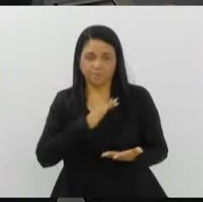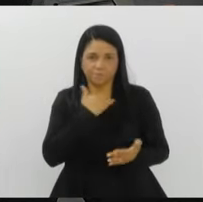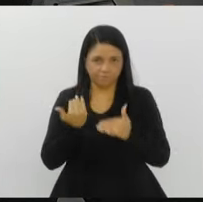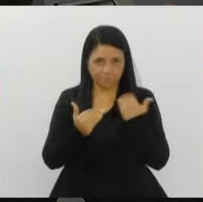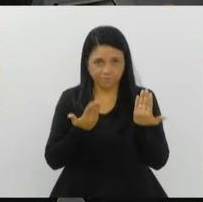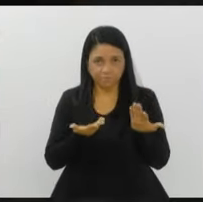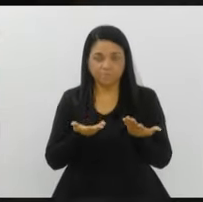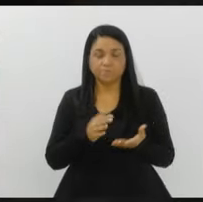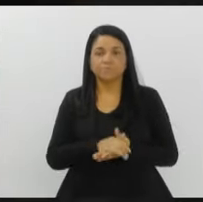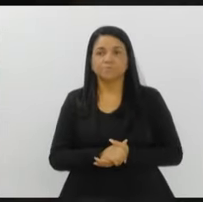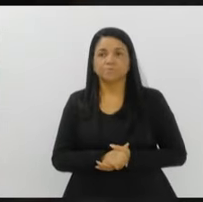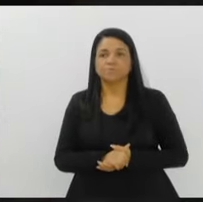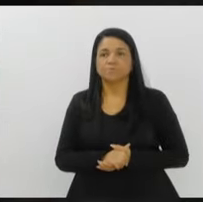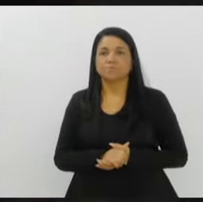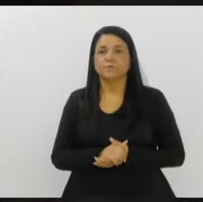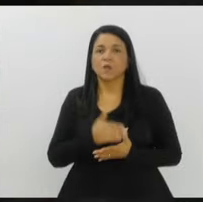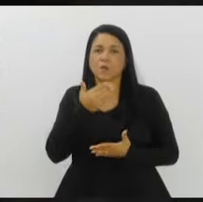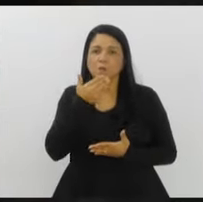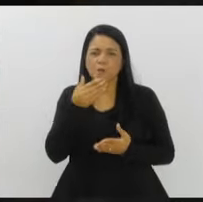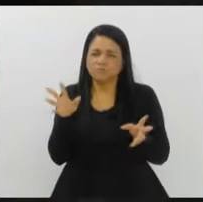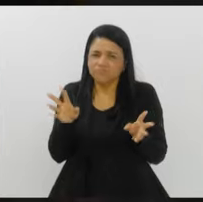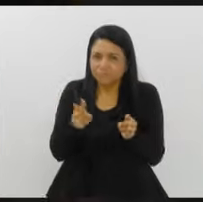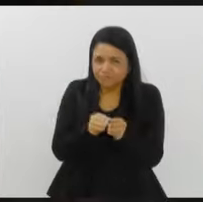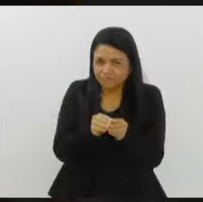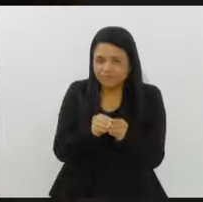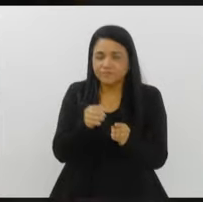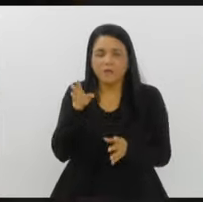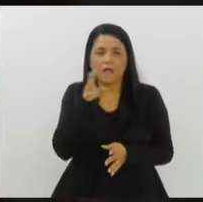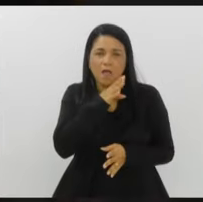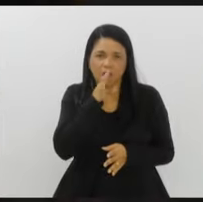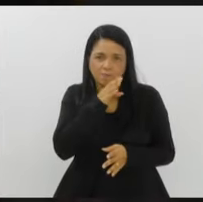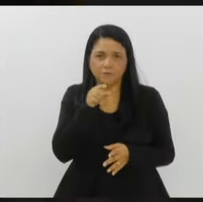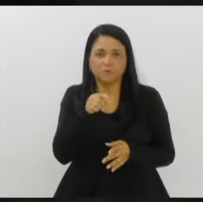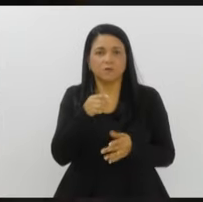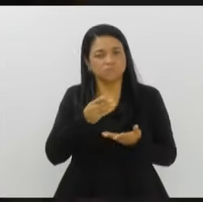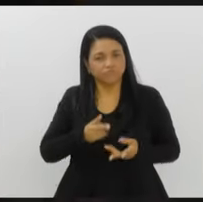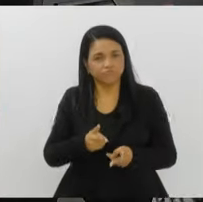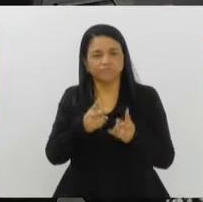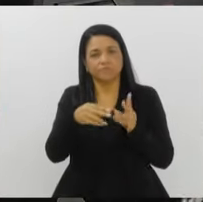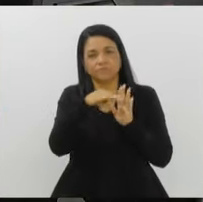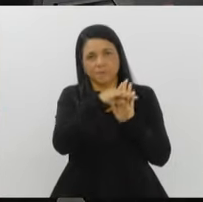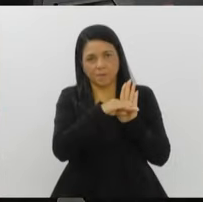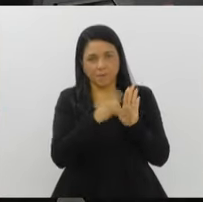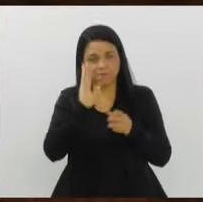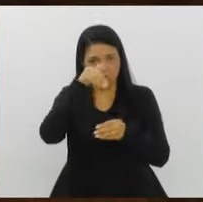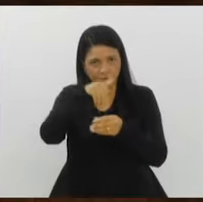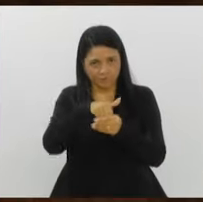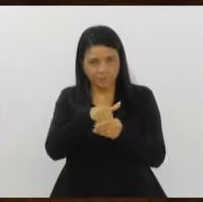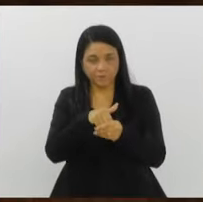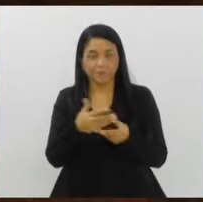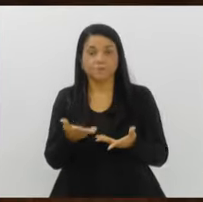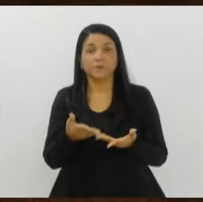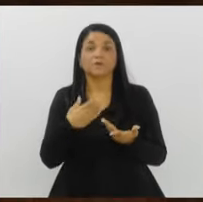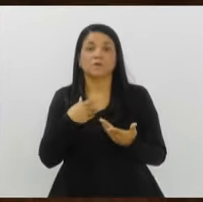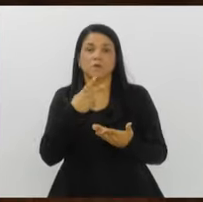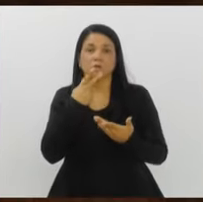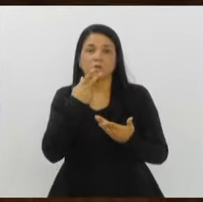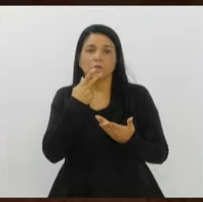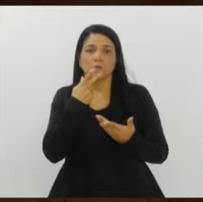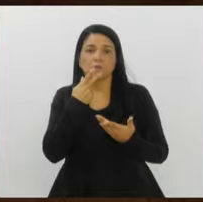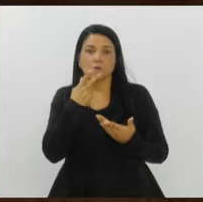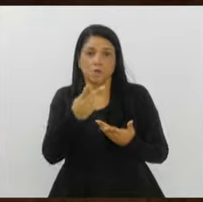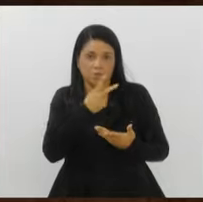Senhora Presidente. Só peço brevidade, porque a gente tem que proceder aqui uma votação. Senhora. Mas o caso que eu venho falar, Presidente, é o que eu venho